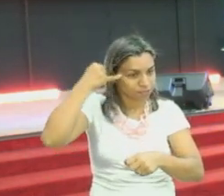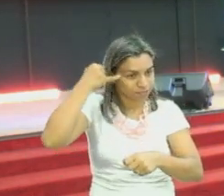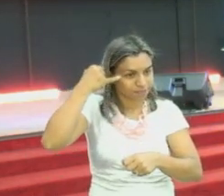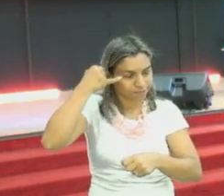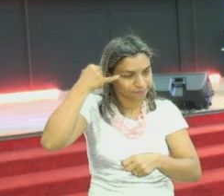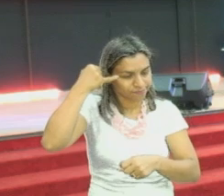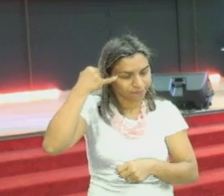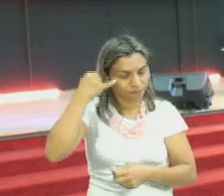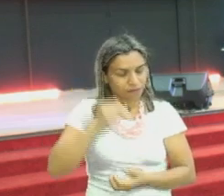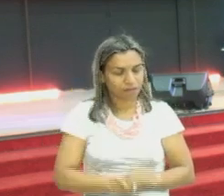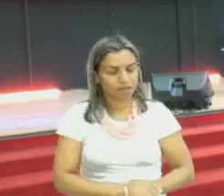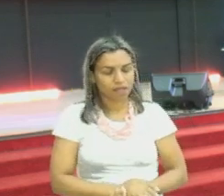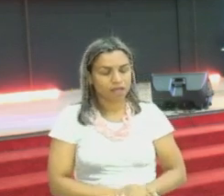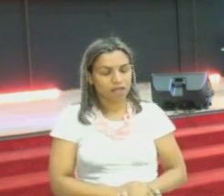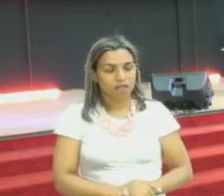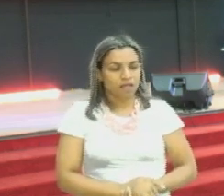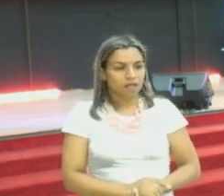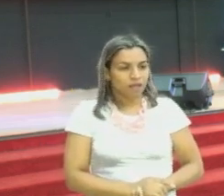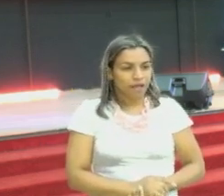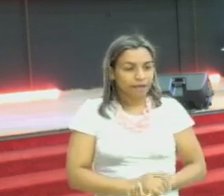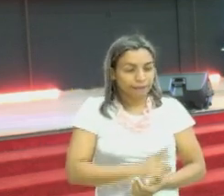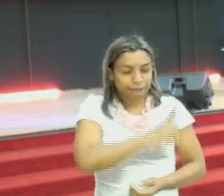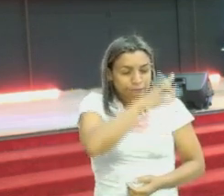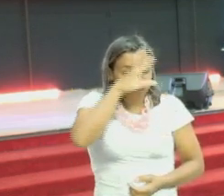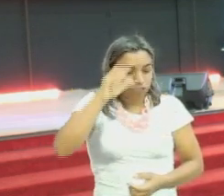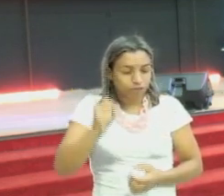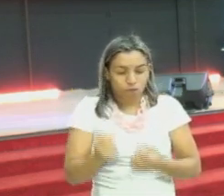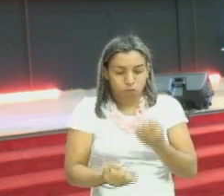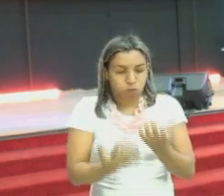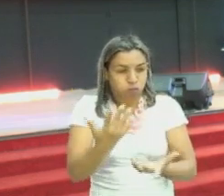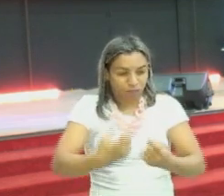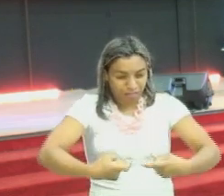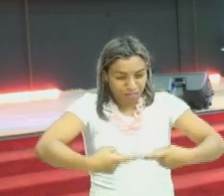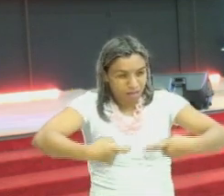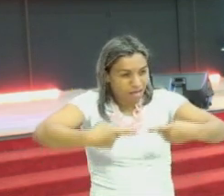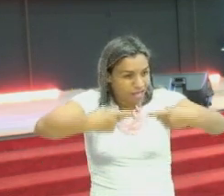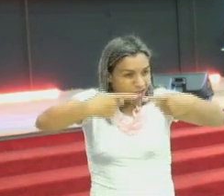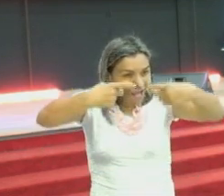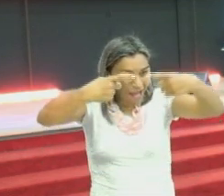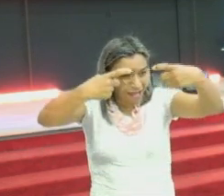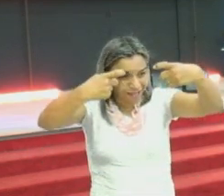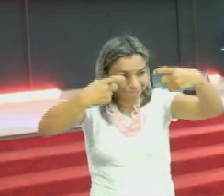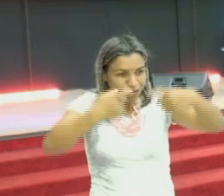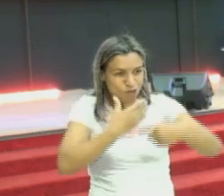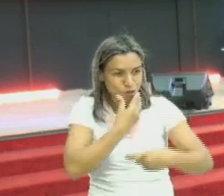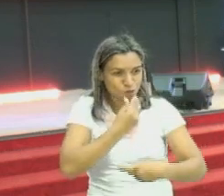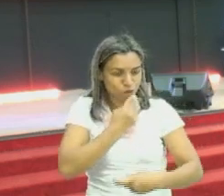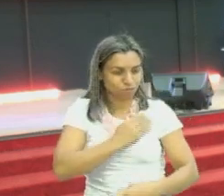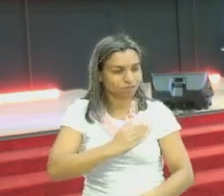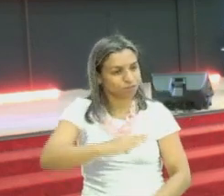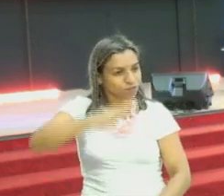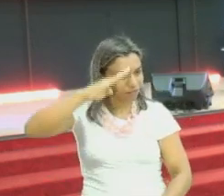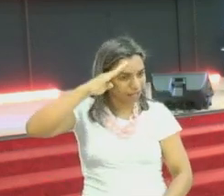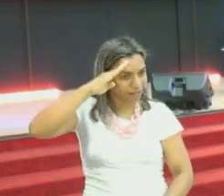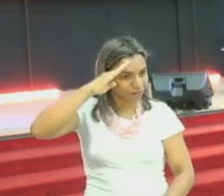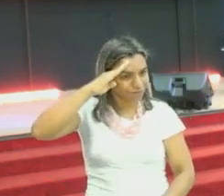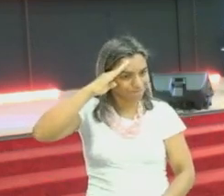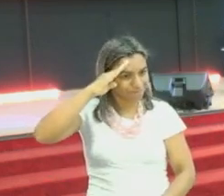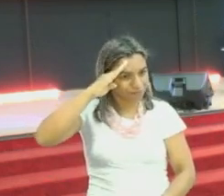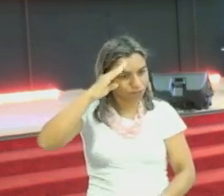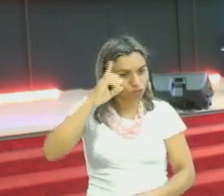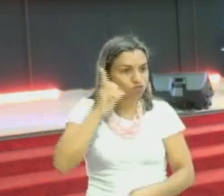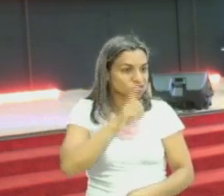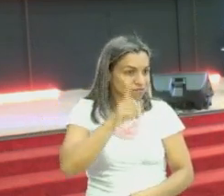Houve um grande estrago naquele dia. E um soldado americano chamado Jack DeShazer